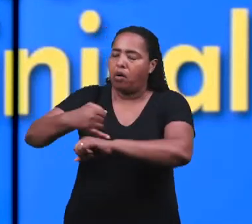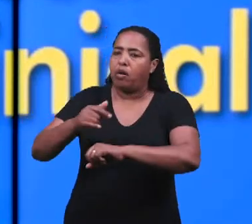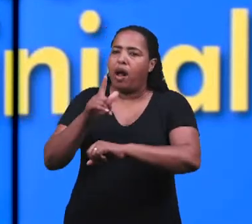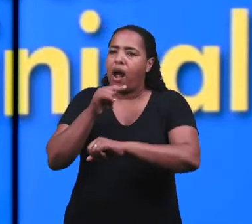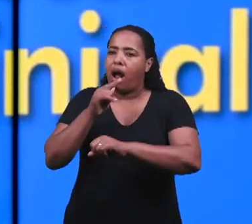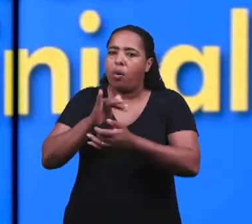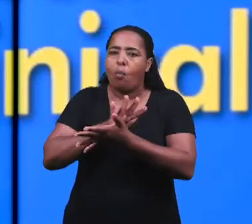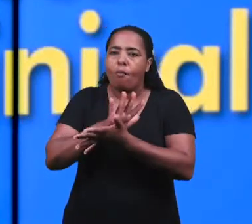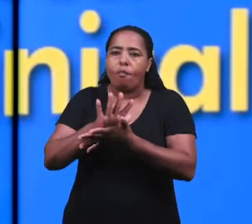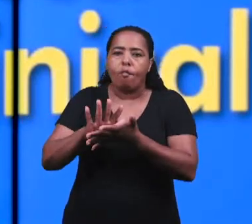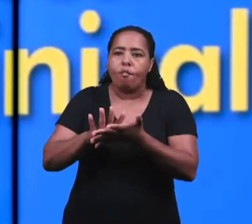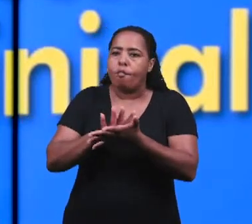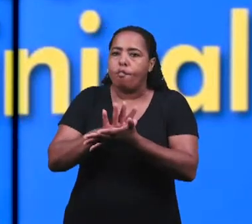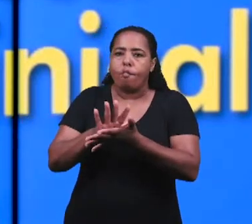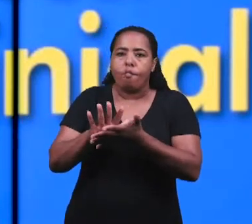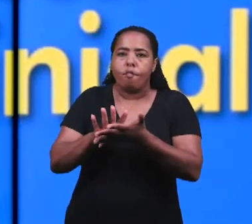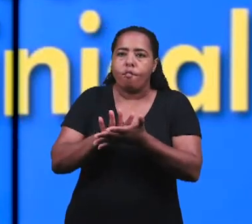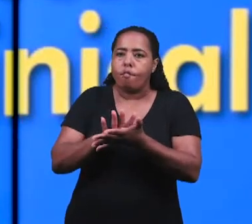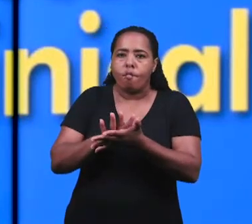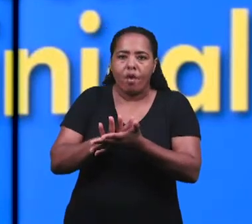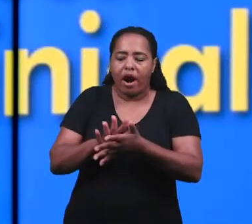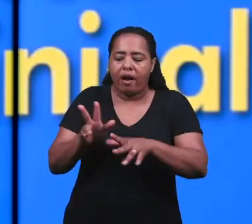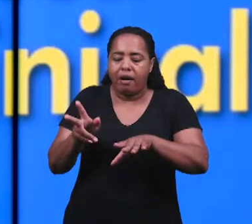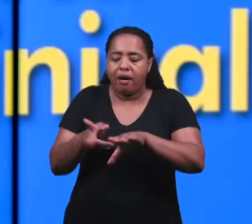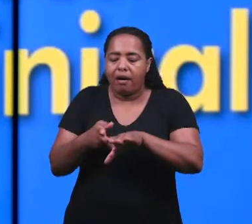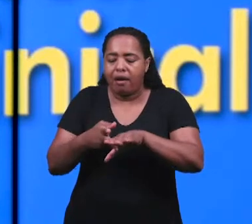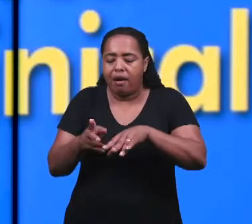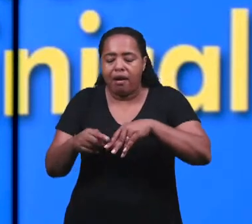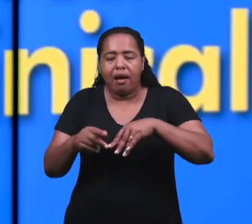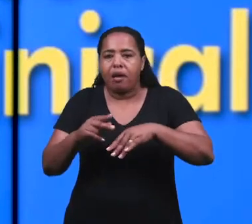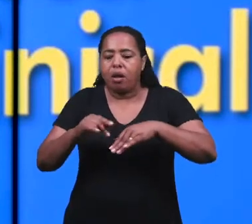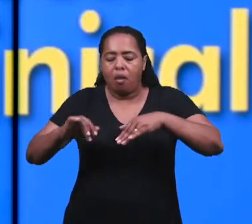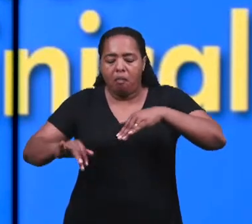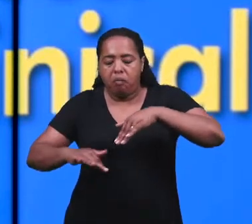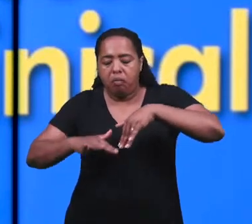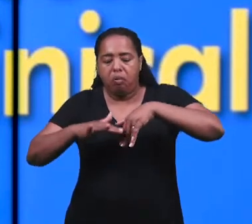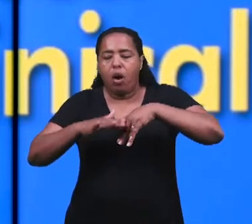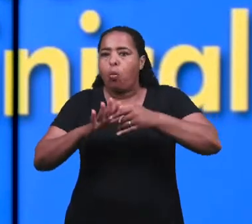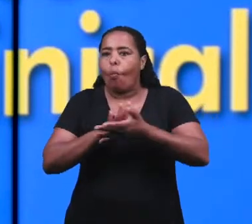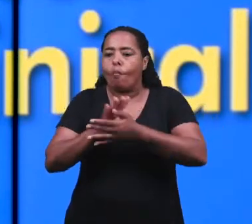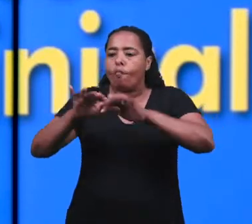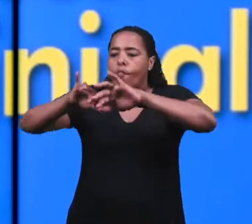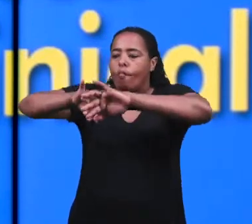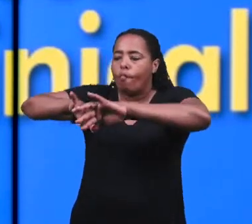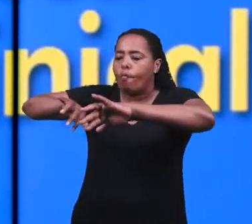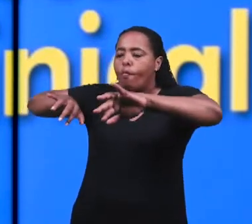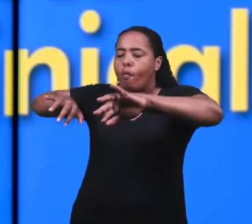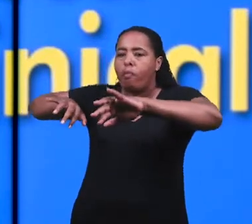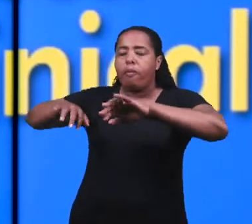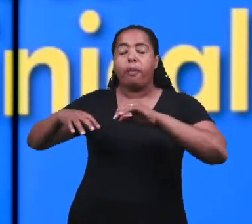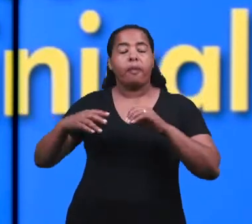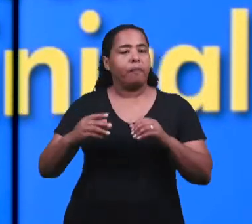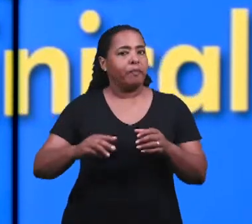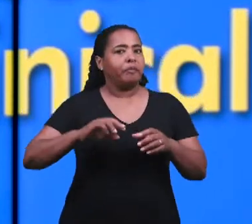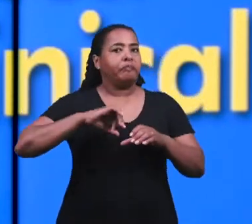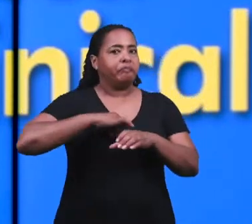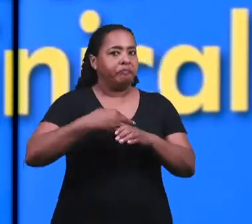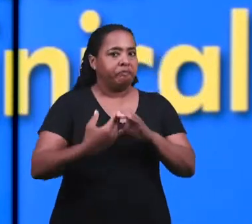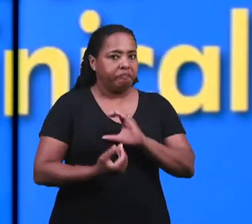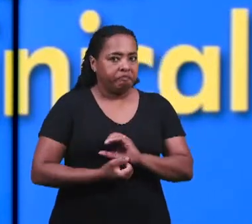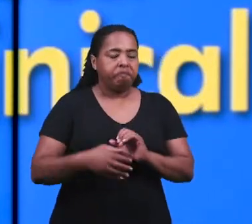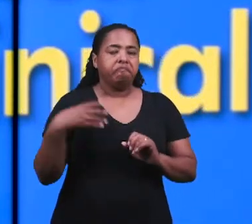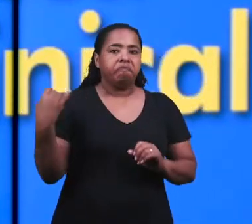atravessou o Jordão a pés enxutos. Então, na verdade, é esse aspecto que talvez seja um dos